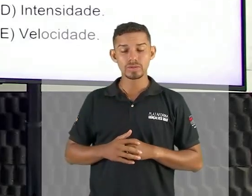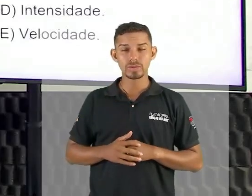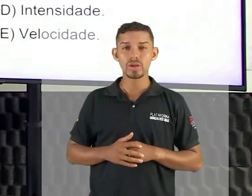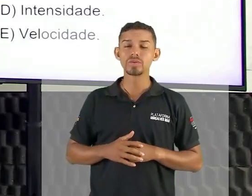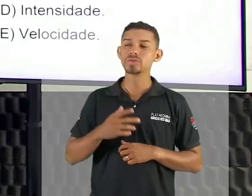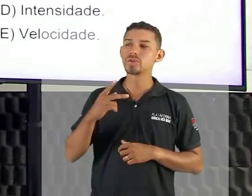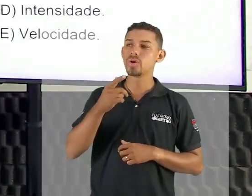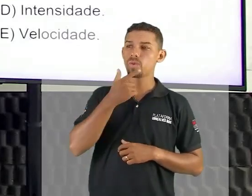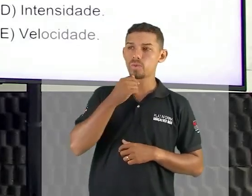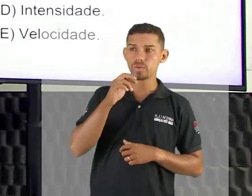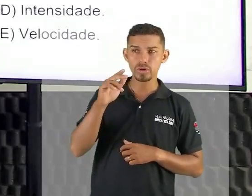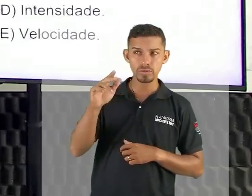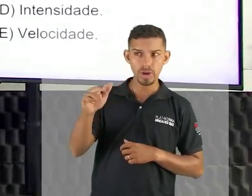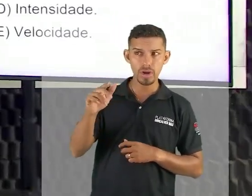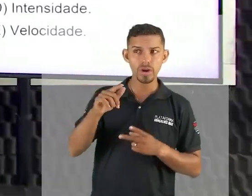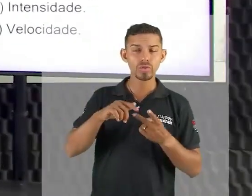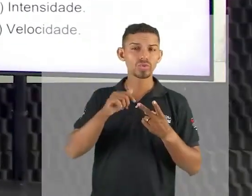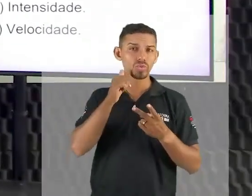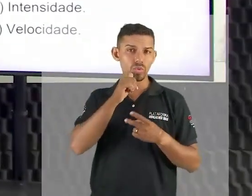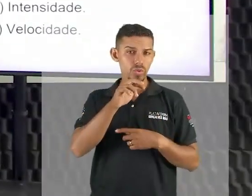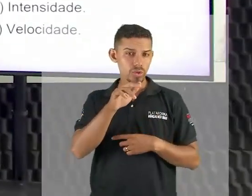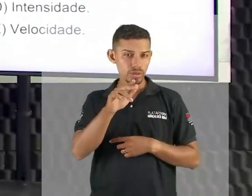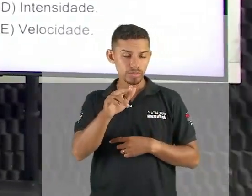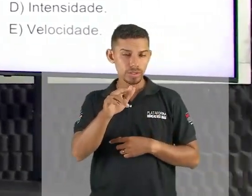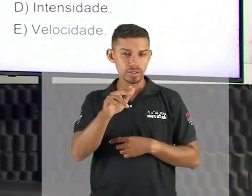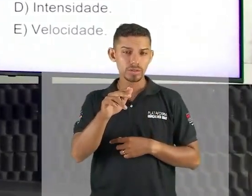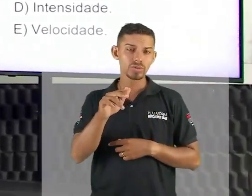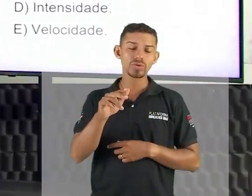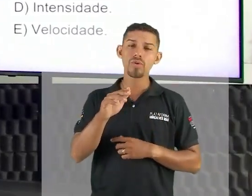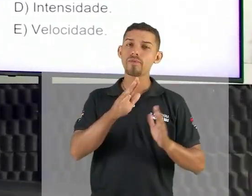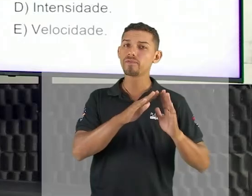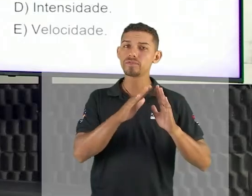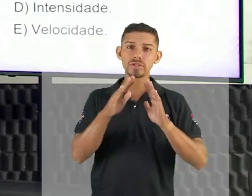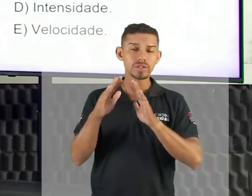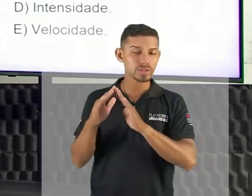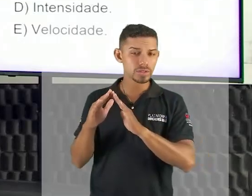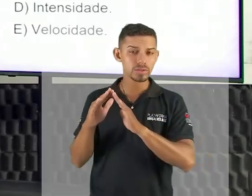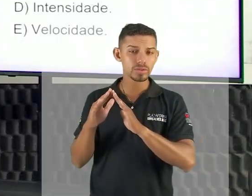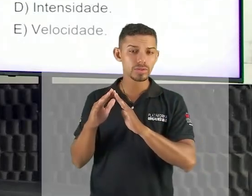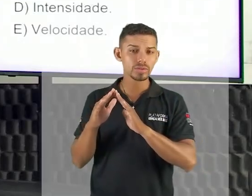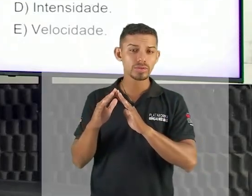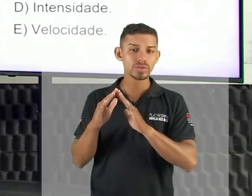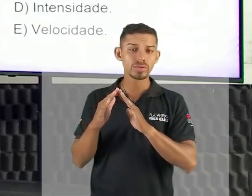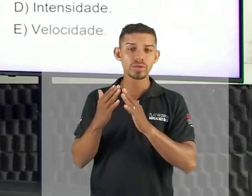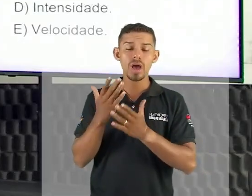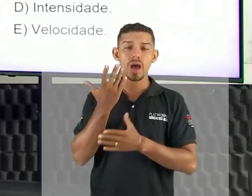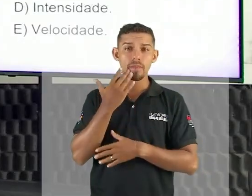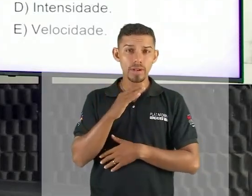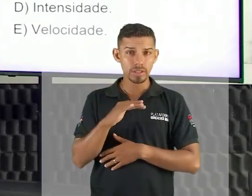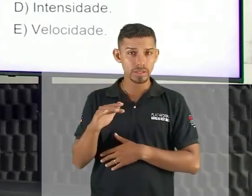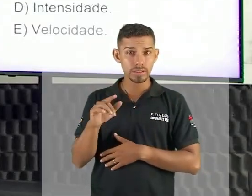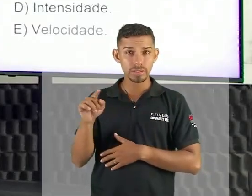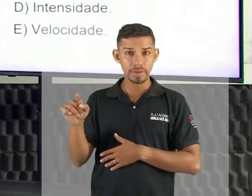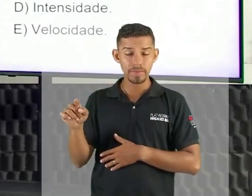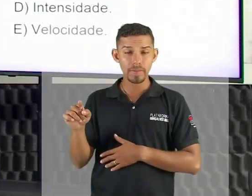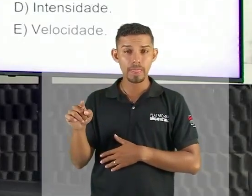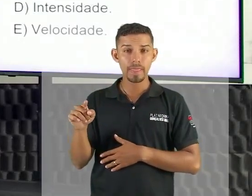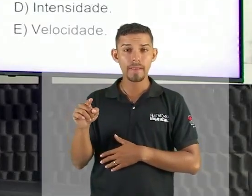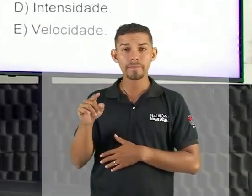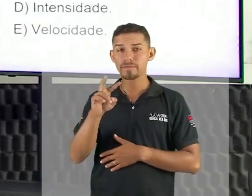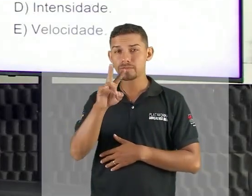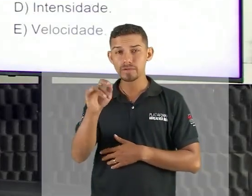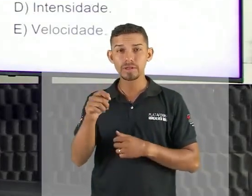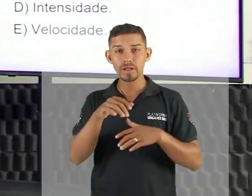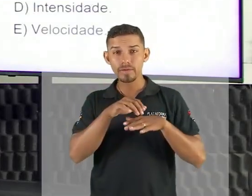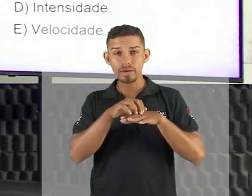seu irmão ou sua irmã seu coleguinha seu vizinho alguém um pequenininho uma criancinha você foi levar